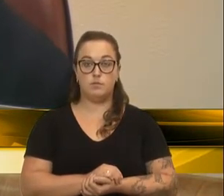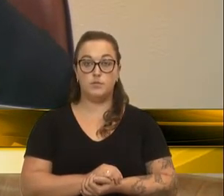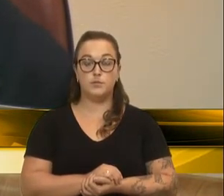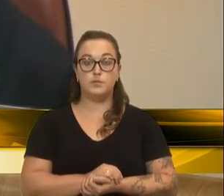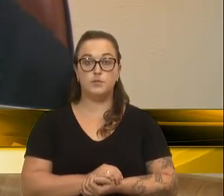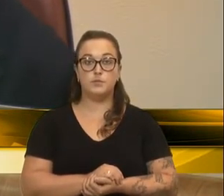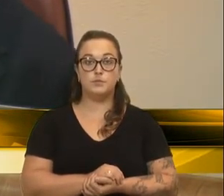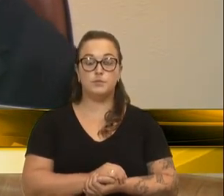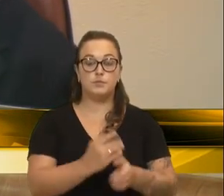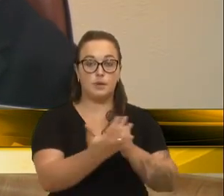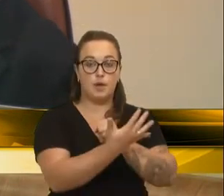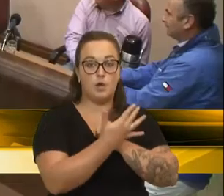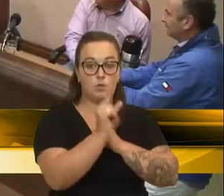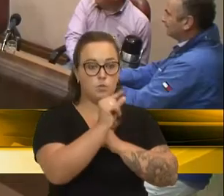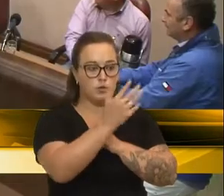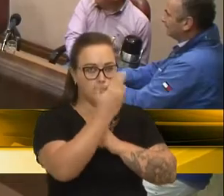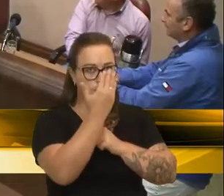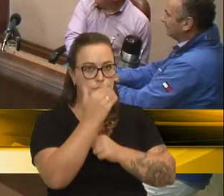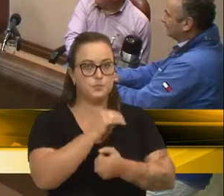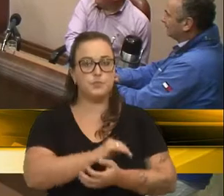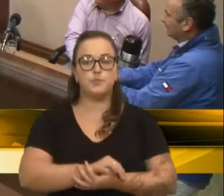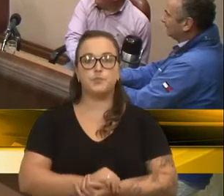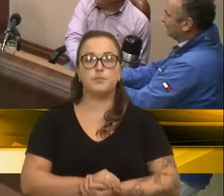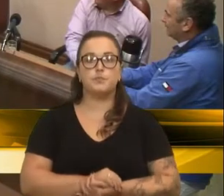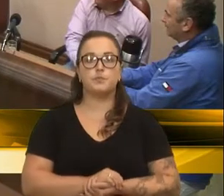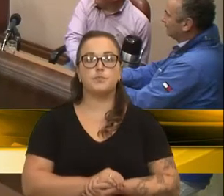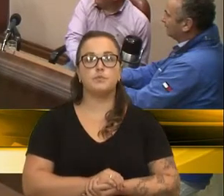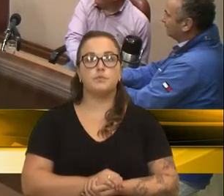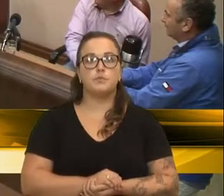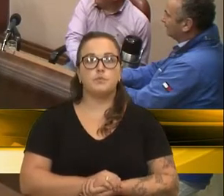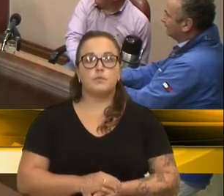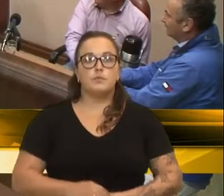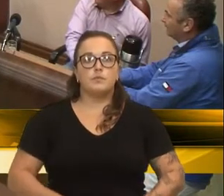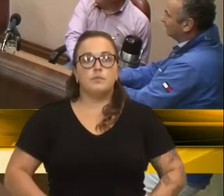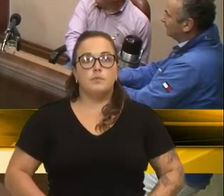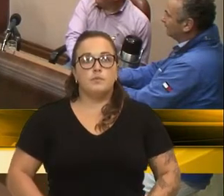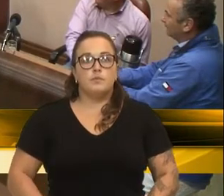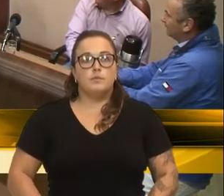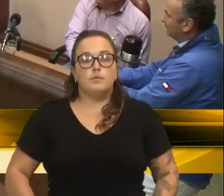Assessoria aqui, por favor. Ricardo.